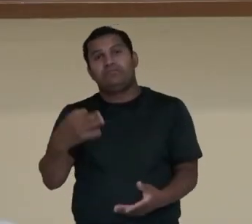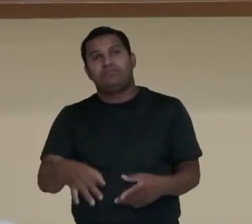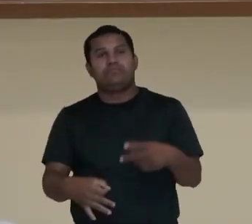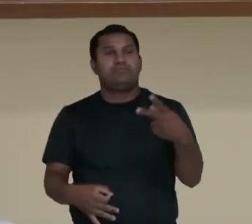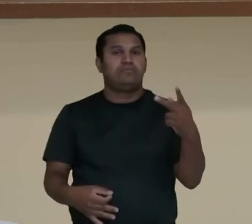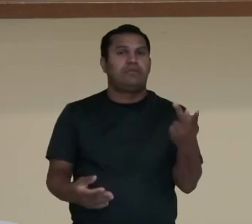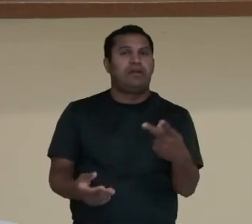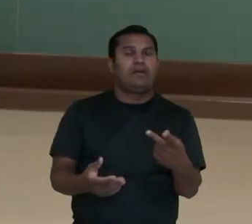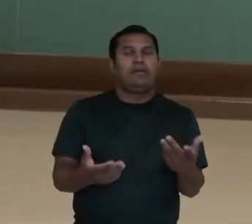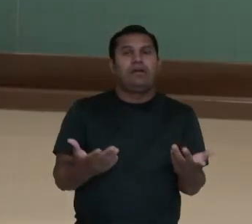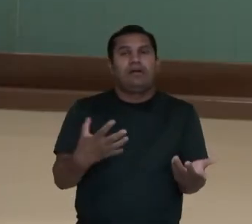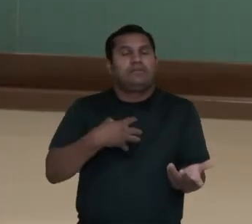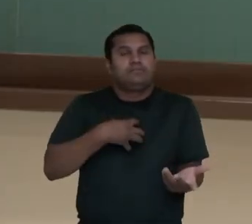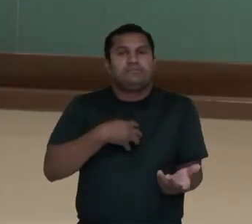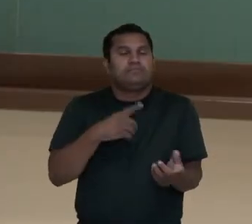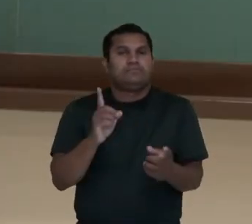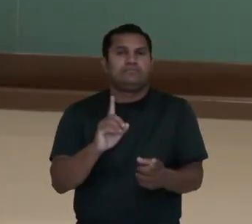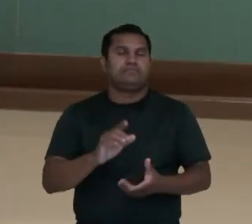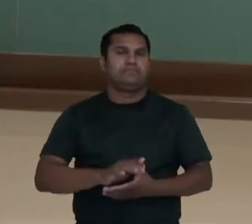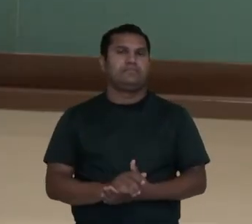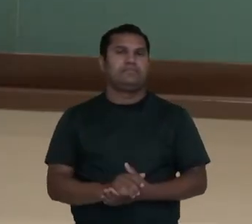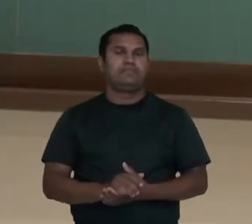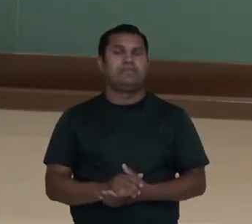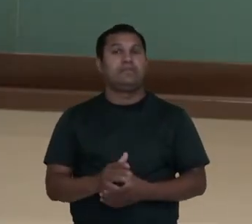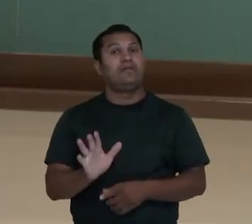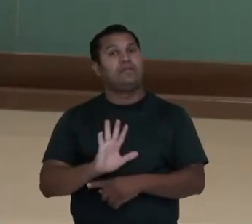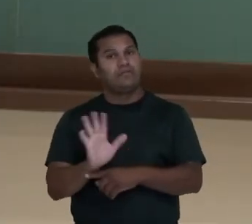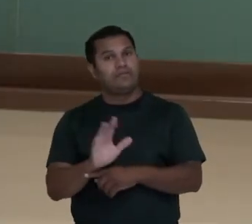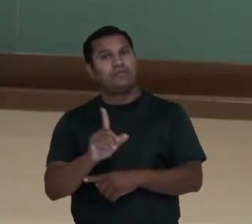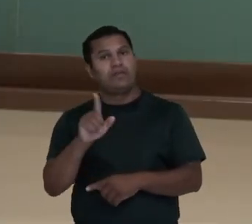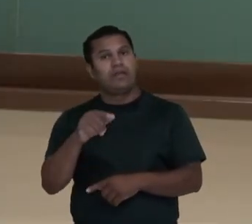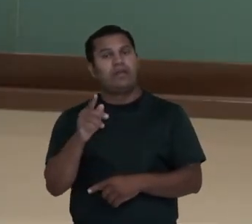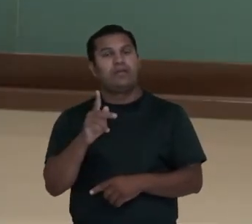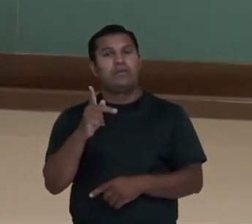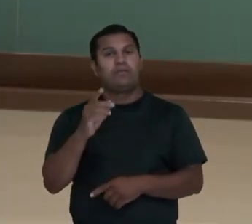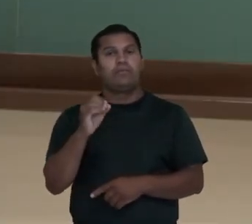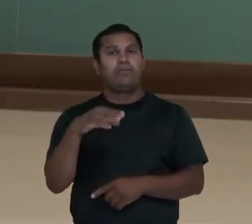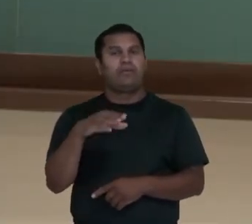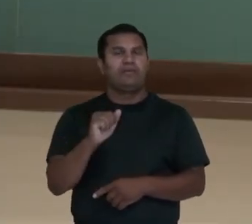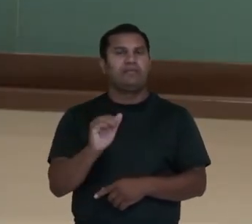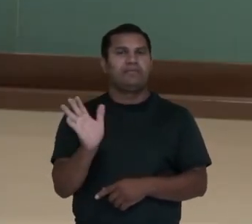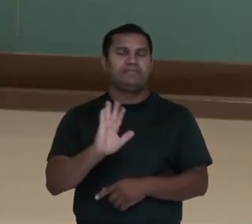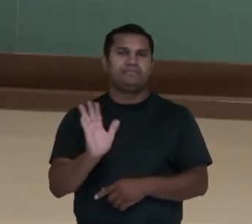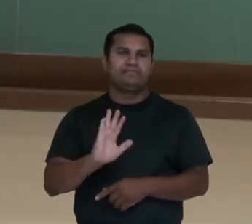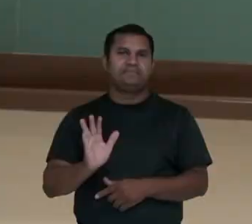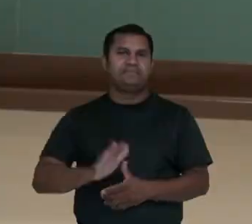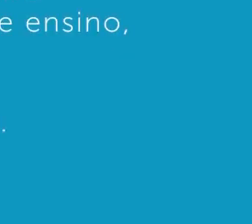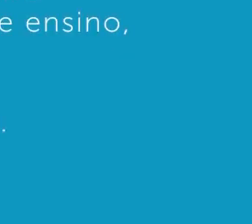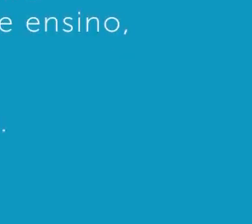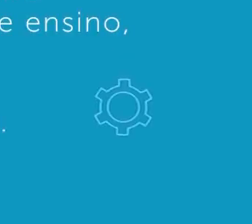Então, nesse vídeo, falamos sobre o gênero poema. Espero que vocês tenham gostado e até breve.